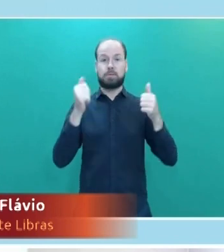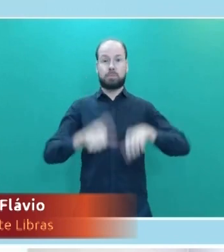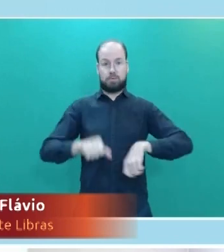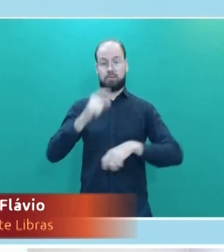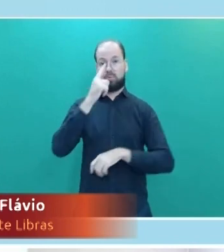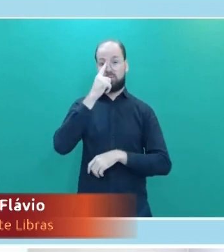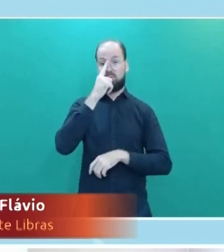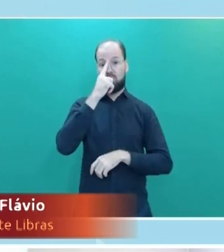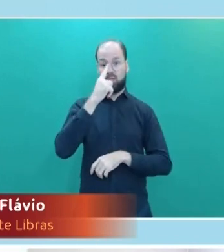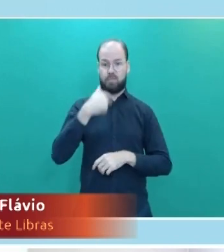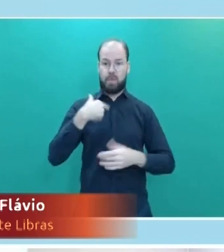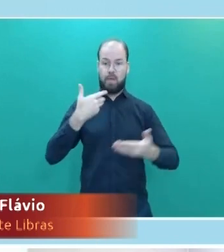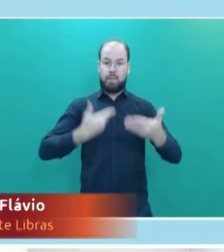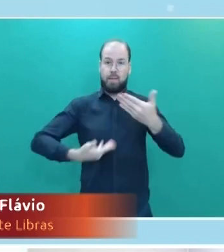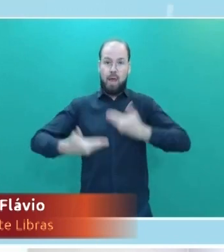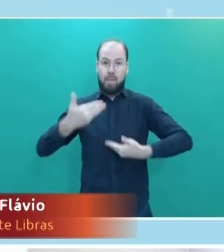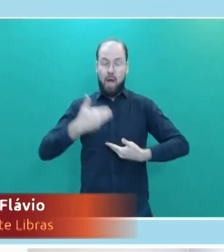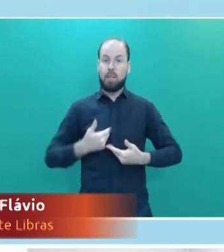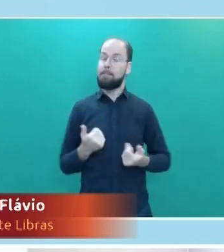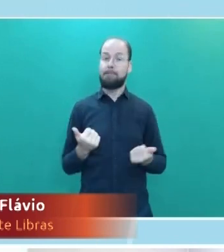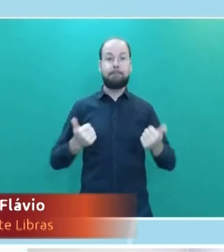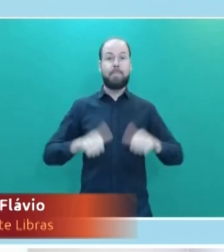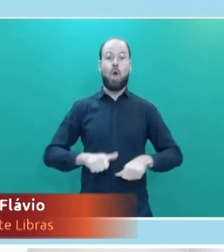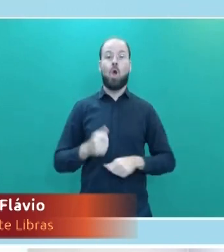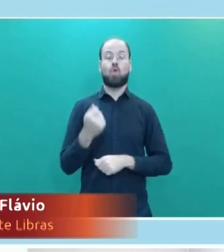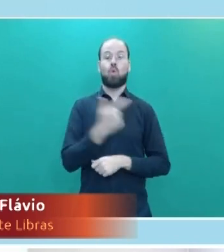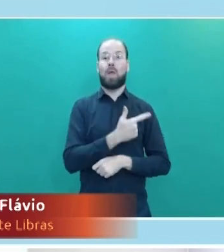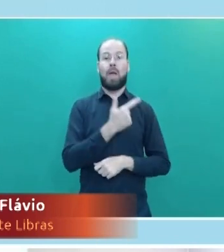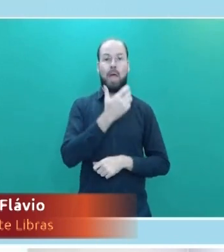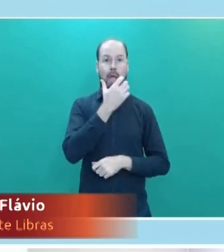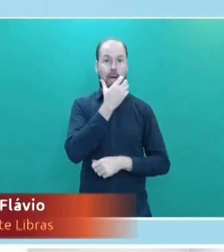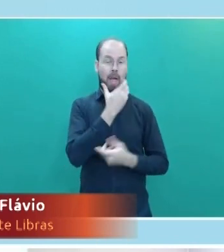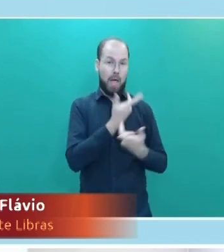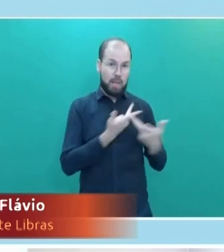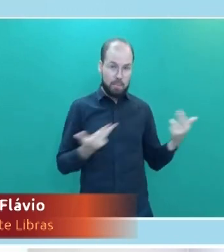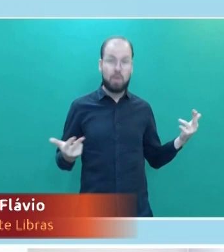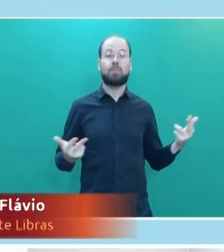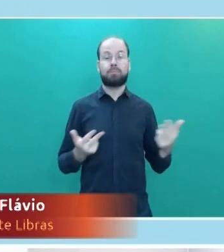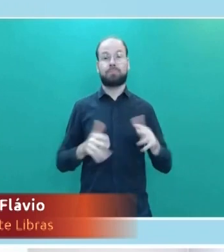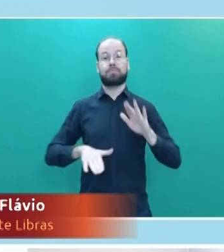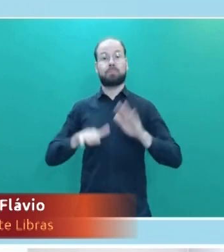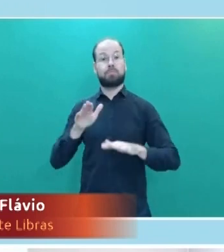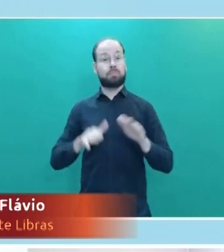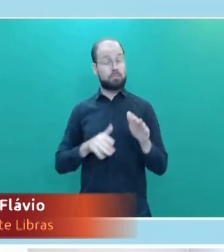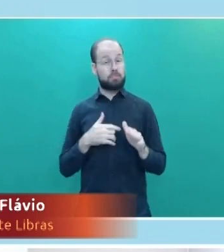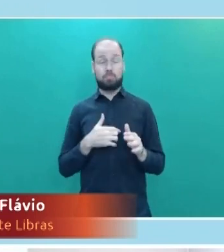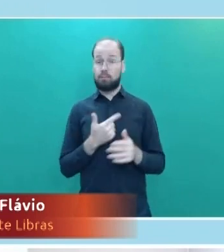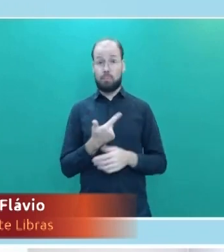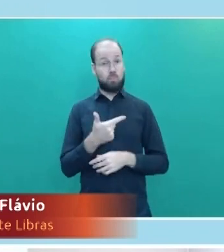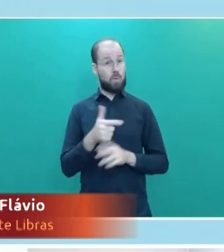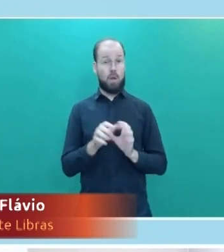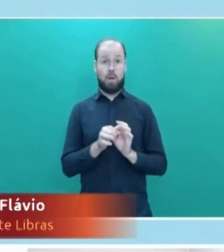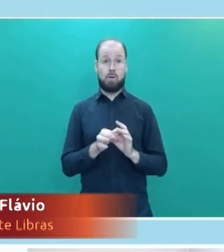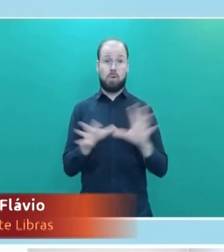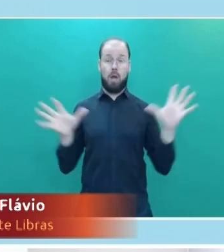que animal e ter, às vezes, a sua liberdade formal de ir e vir